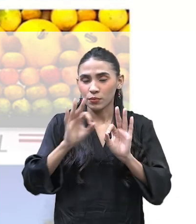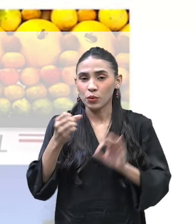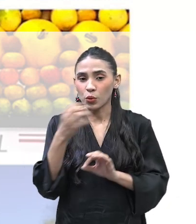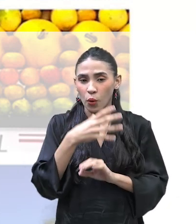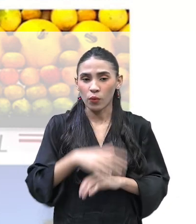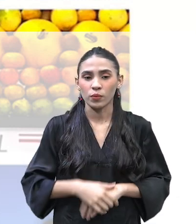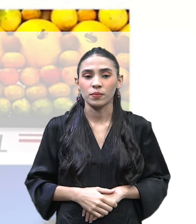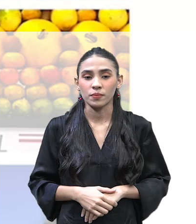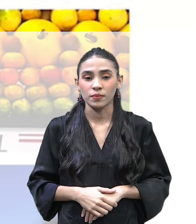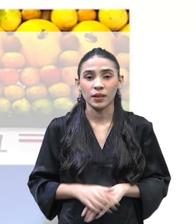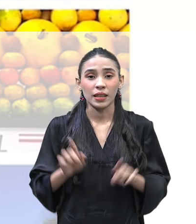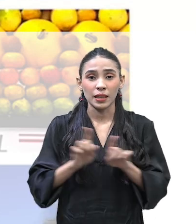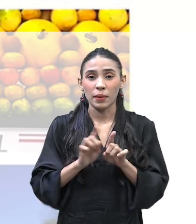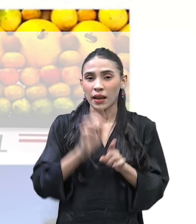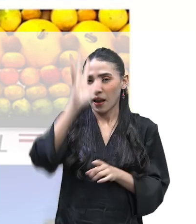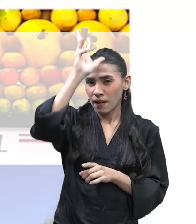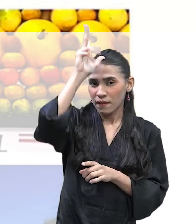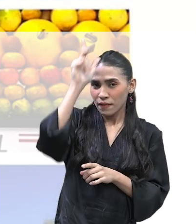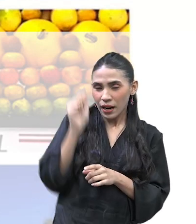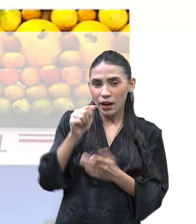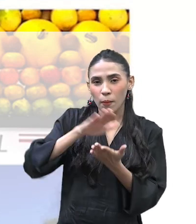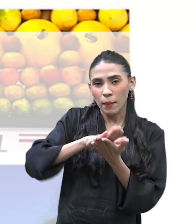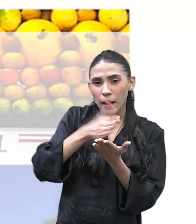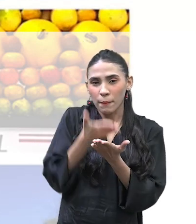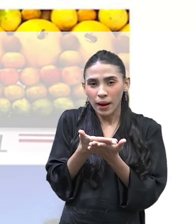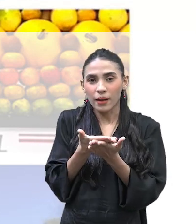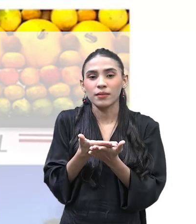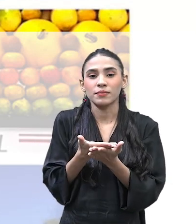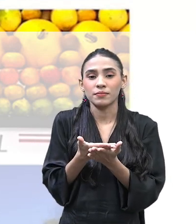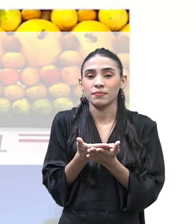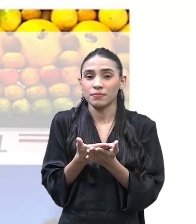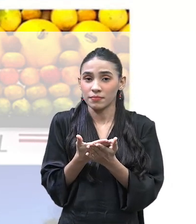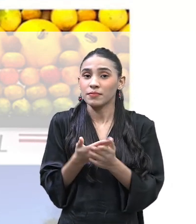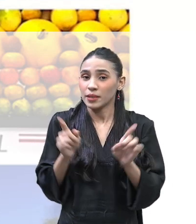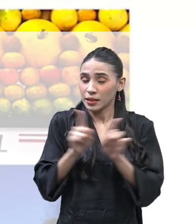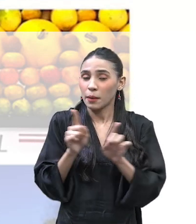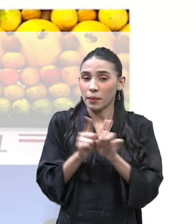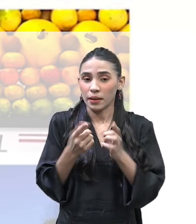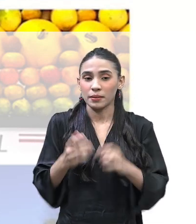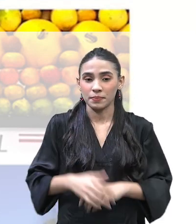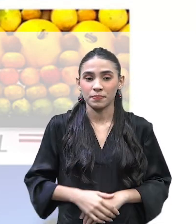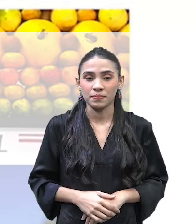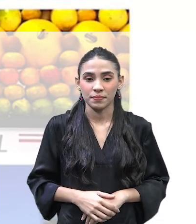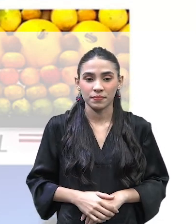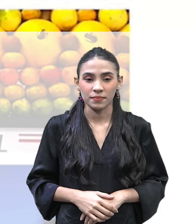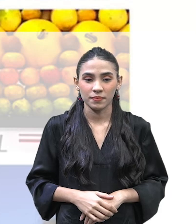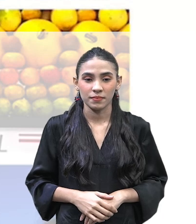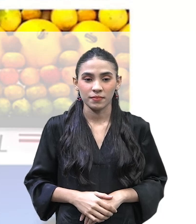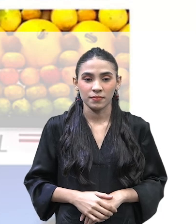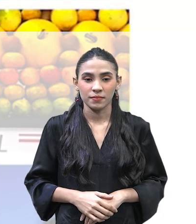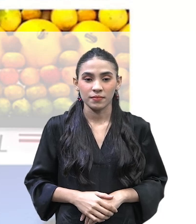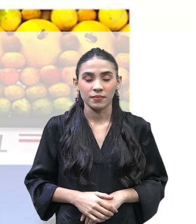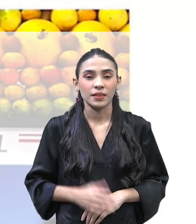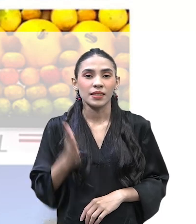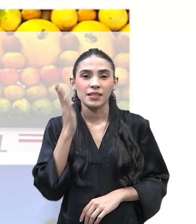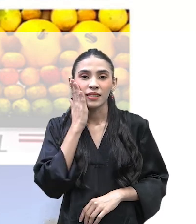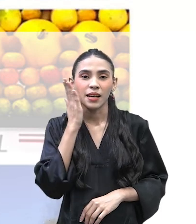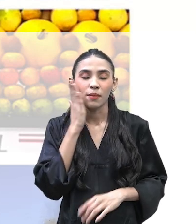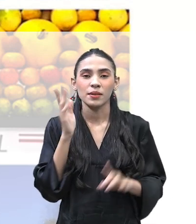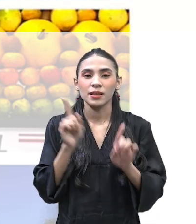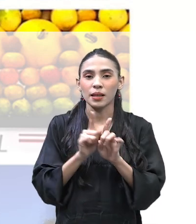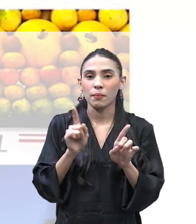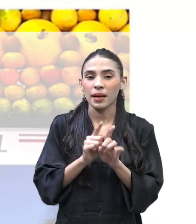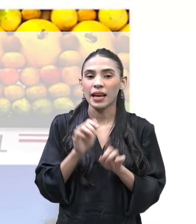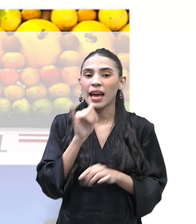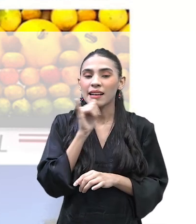Vale. Frango grelhado e corrido na terça? Opa, vale muito. Aí olha só, e sabe aqueles aditivos